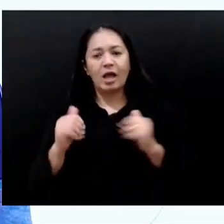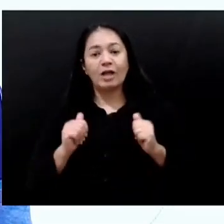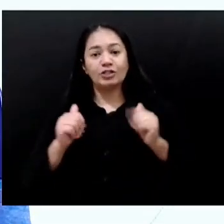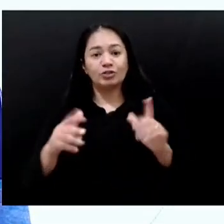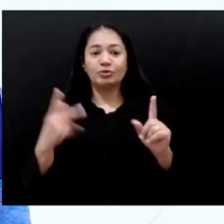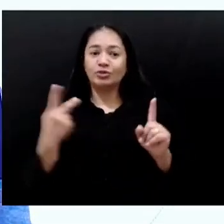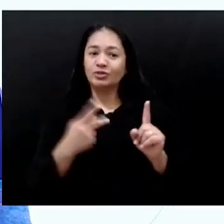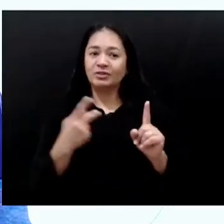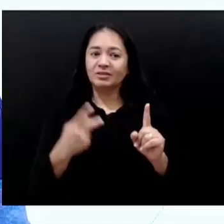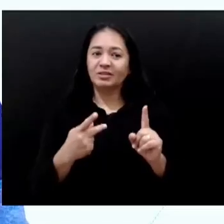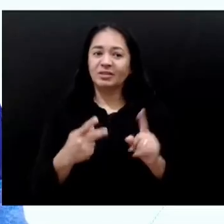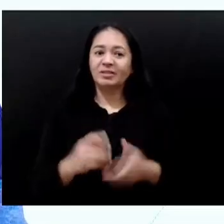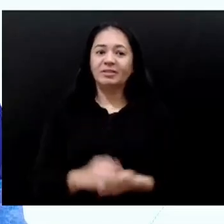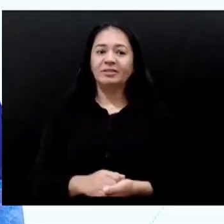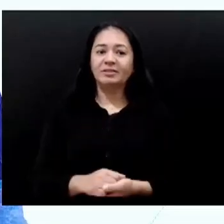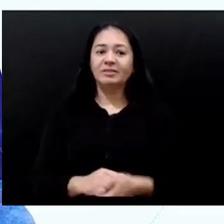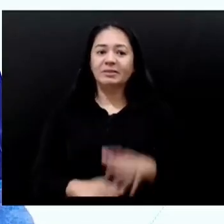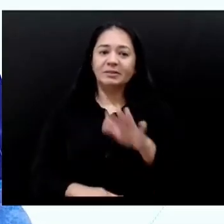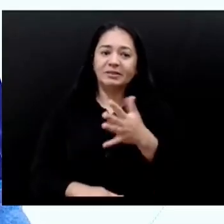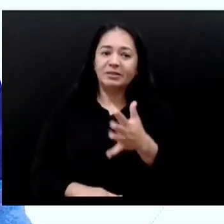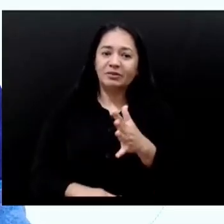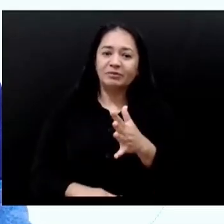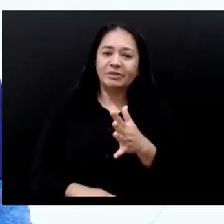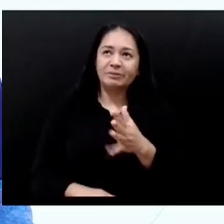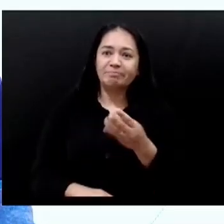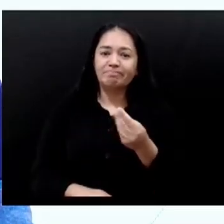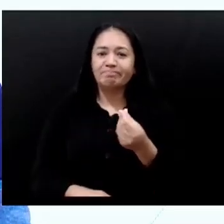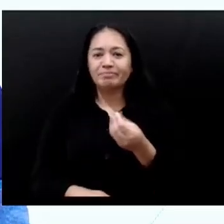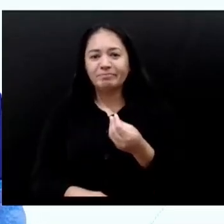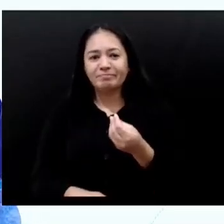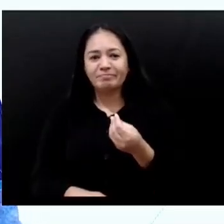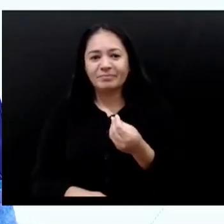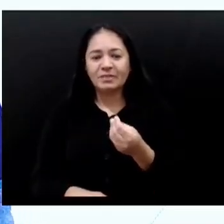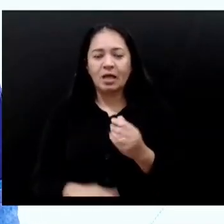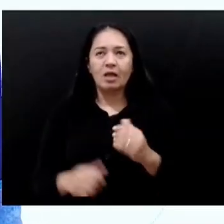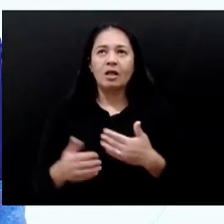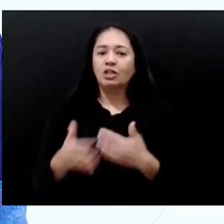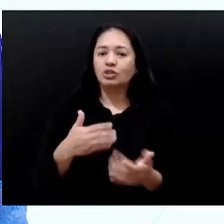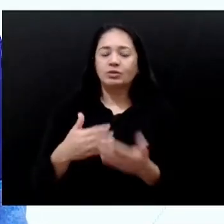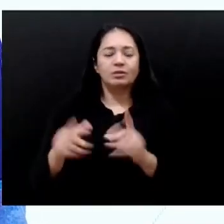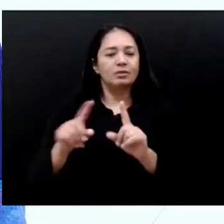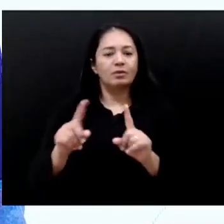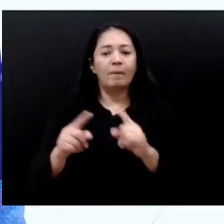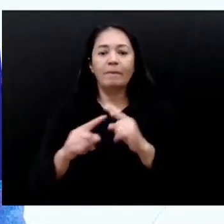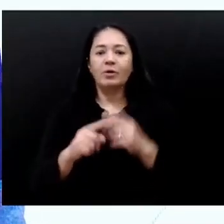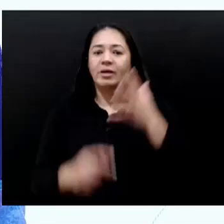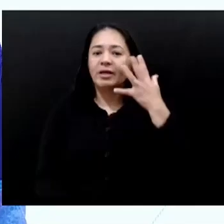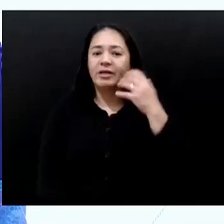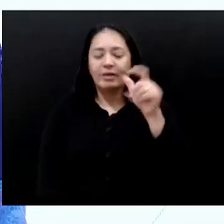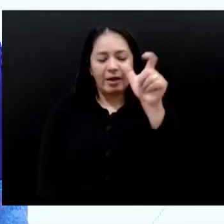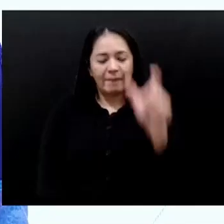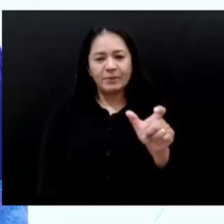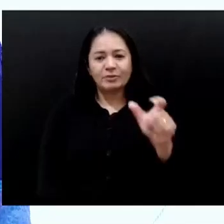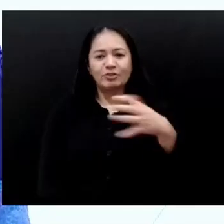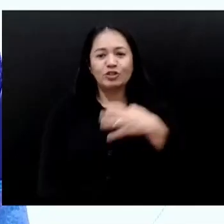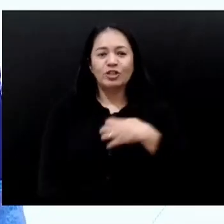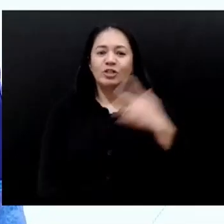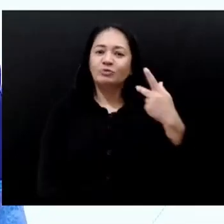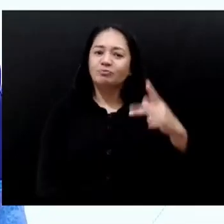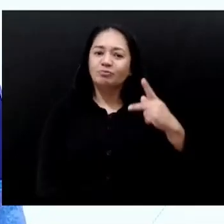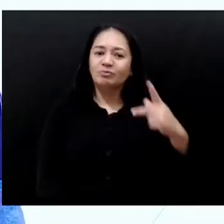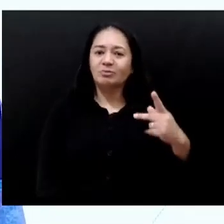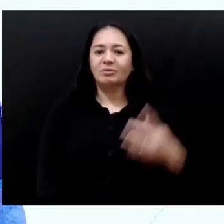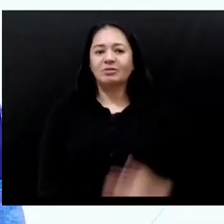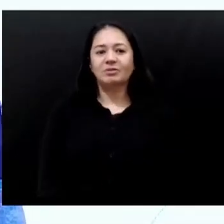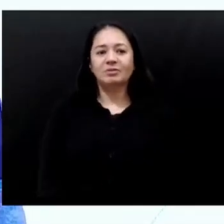reconhecimento, talvez não à toa, mas por Igor ser a pessoa que ele é, né, um